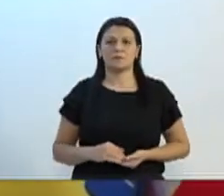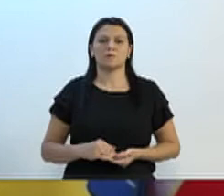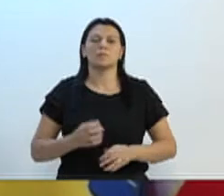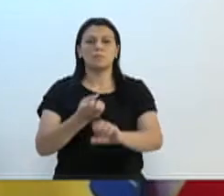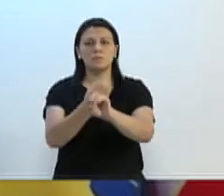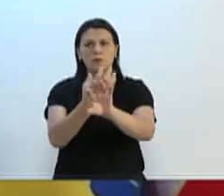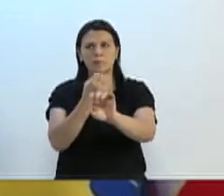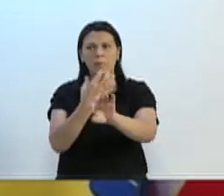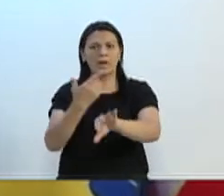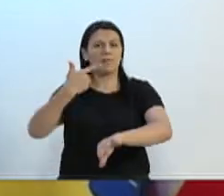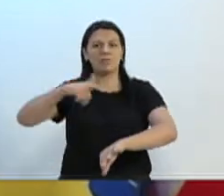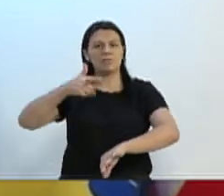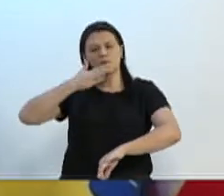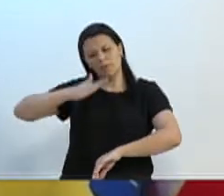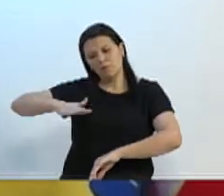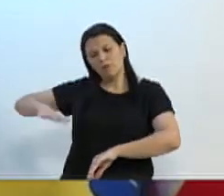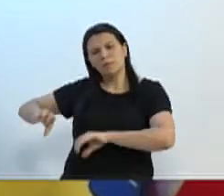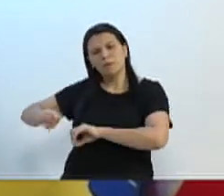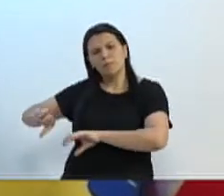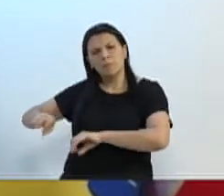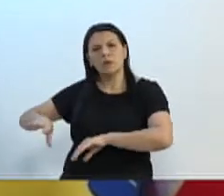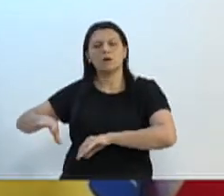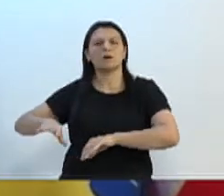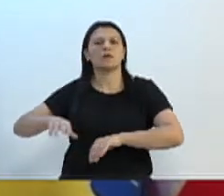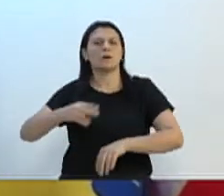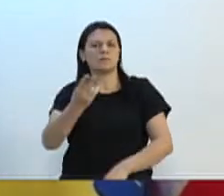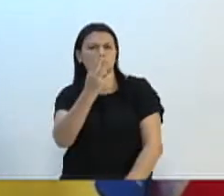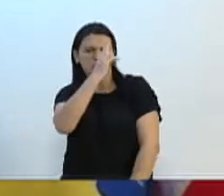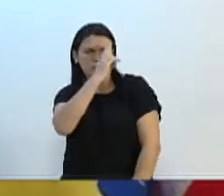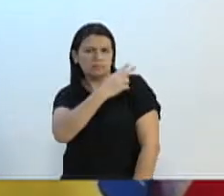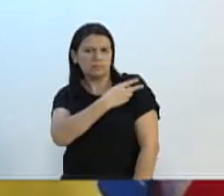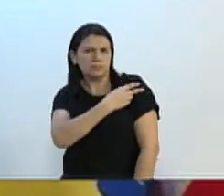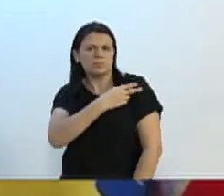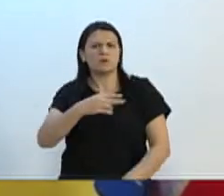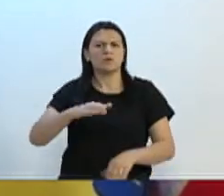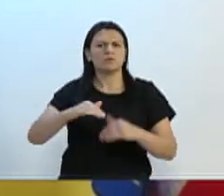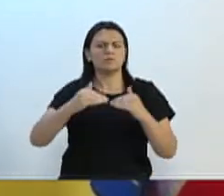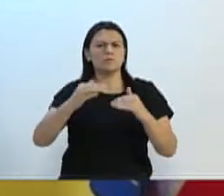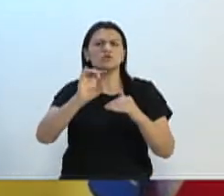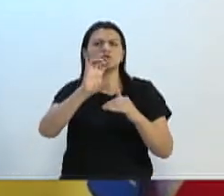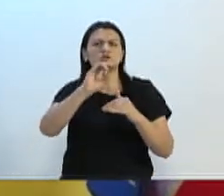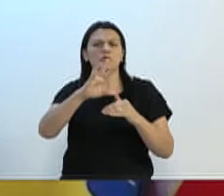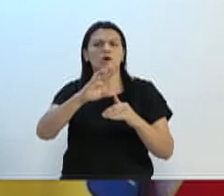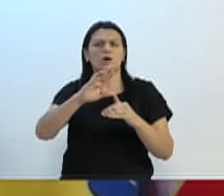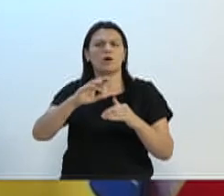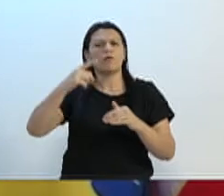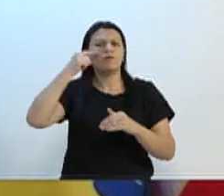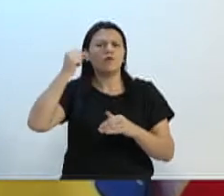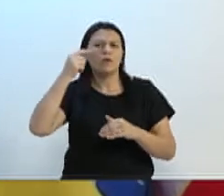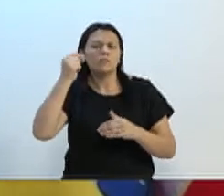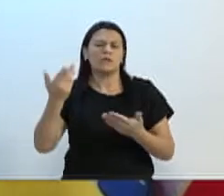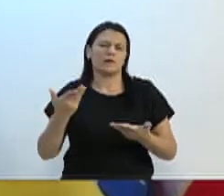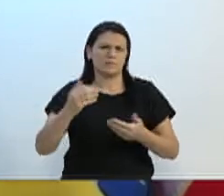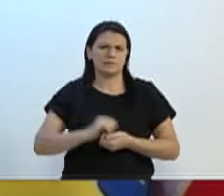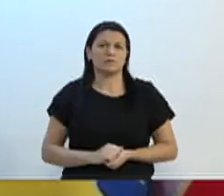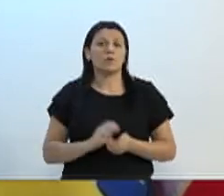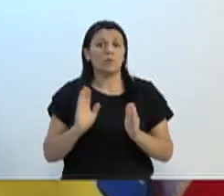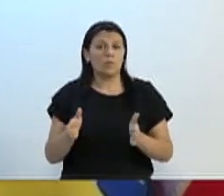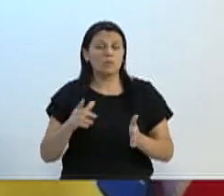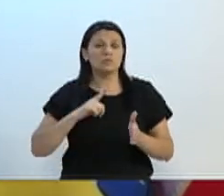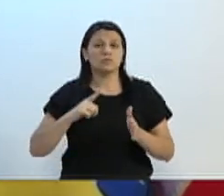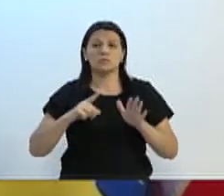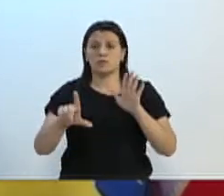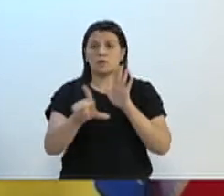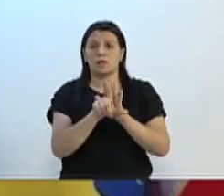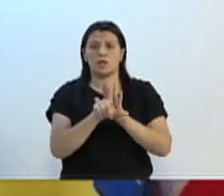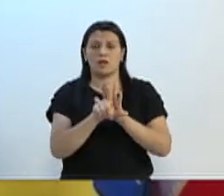ensino superior. O que há hoje é uma lei de excepcionalidade que permite a não presença e as atividades